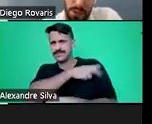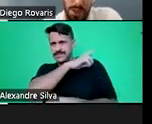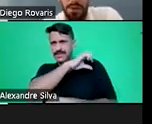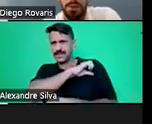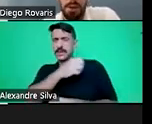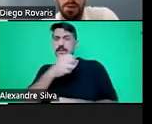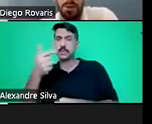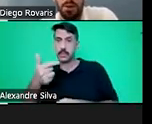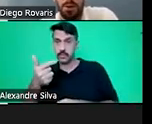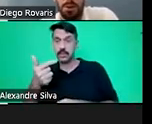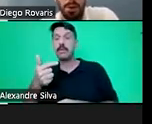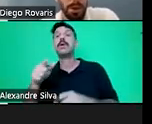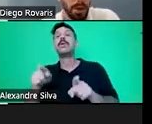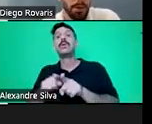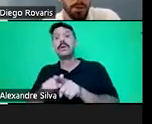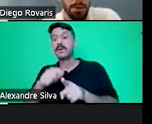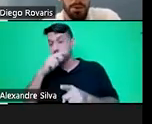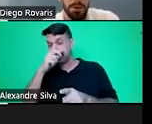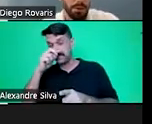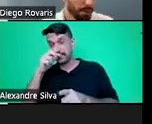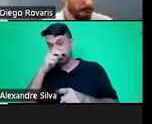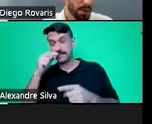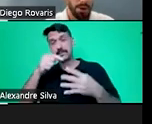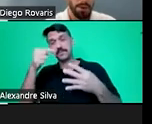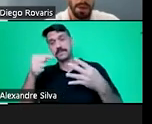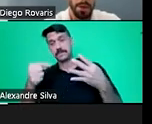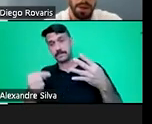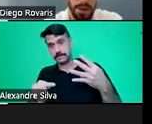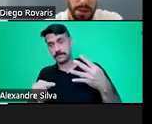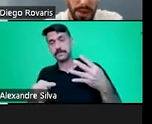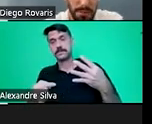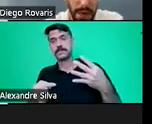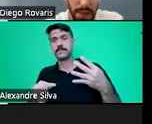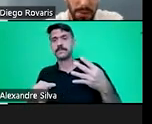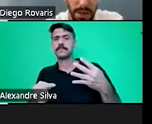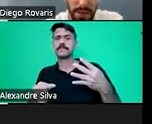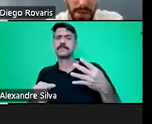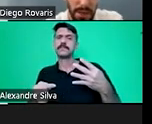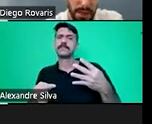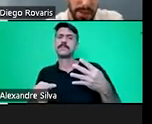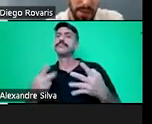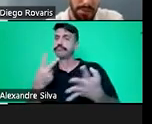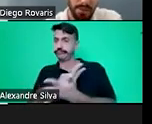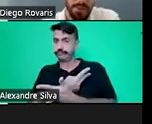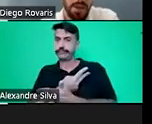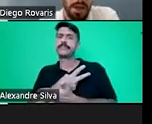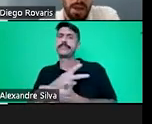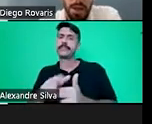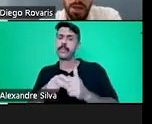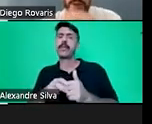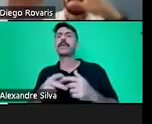os fatores, a gente vê que o nível socioeconômico é o que tem o maior impacto nessa